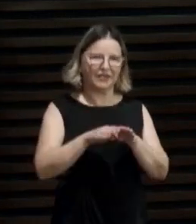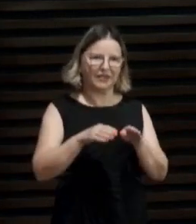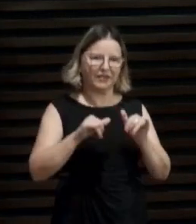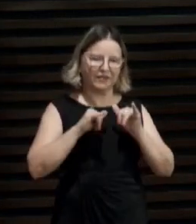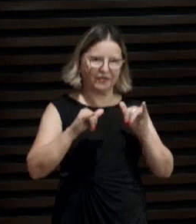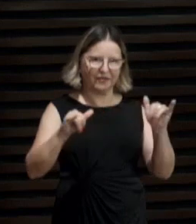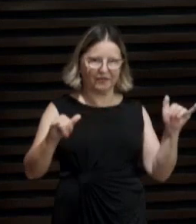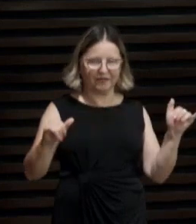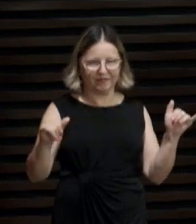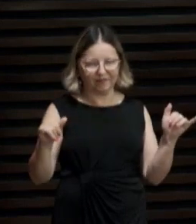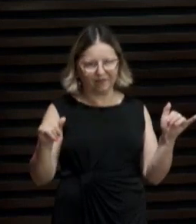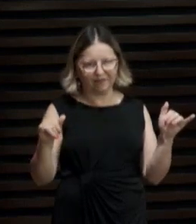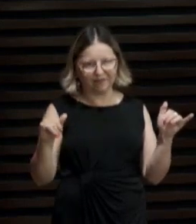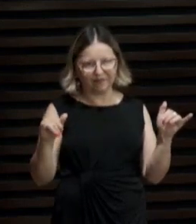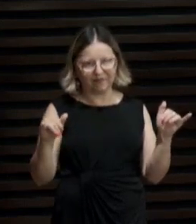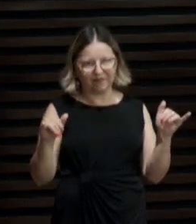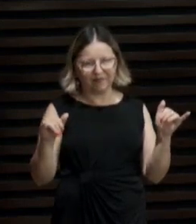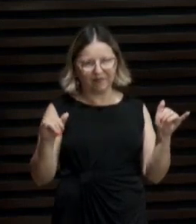daquilo que nós nos